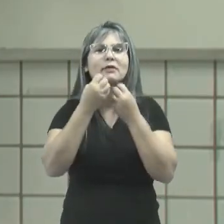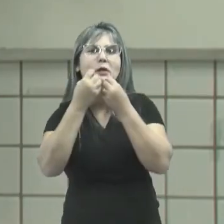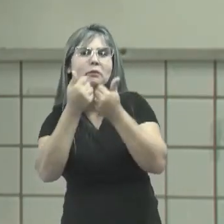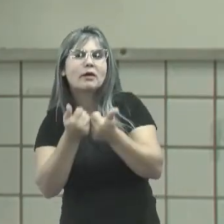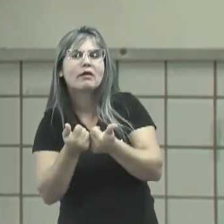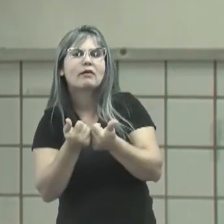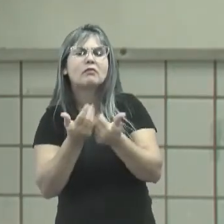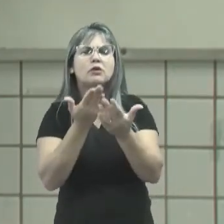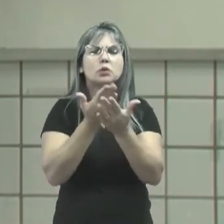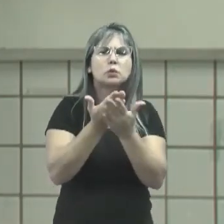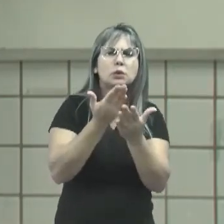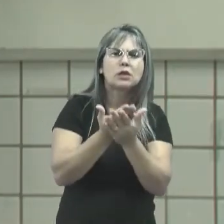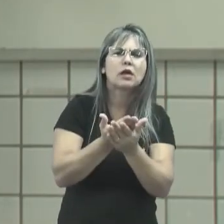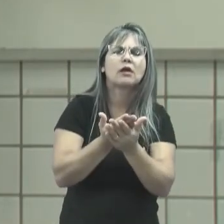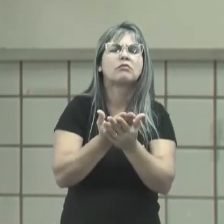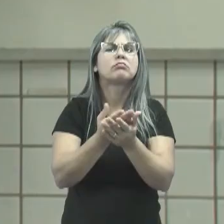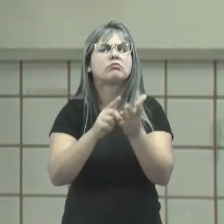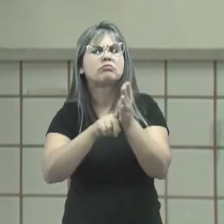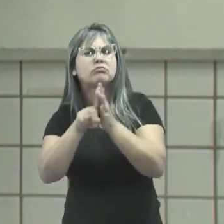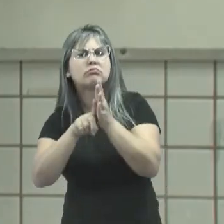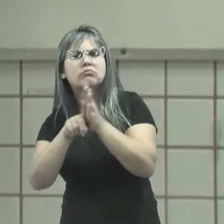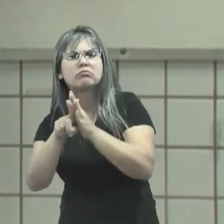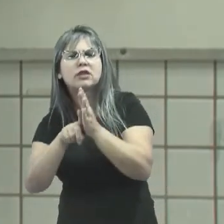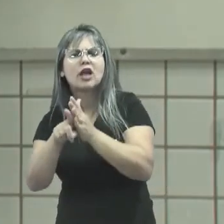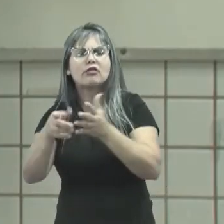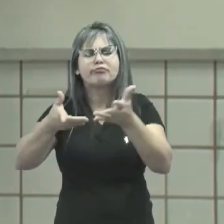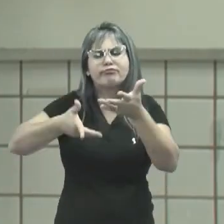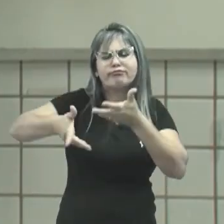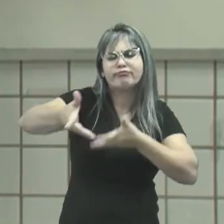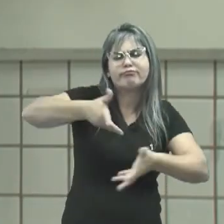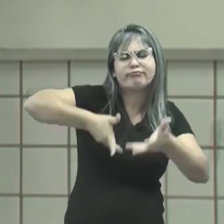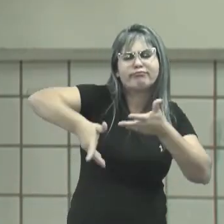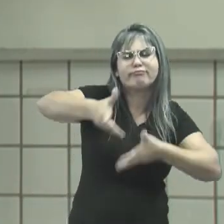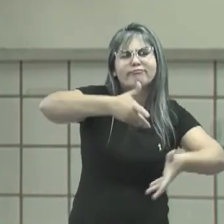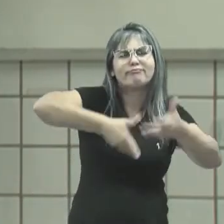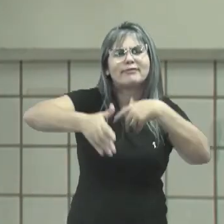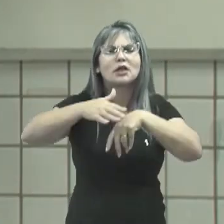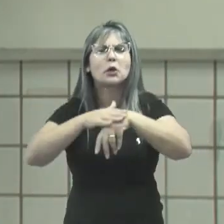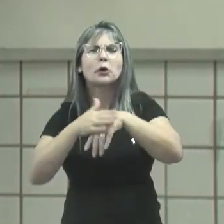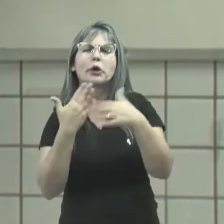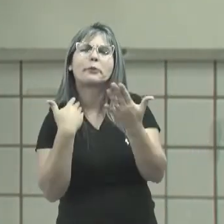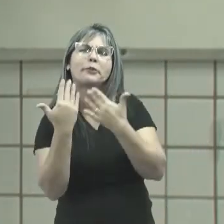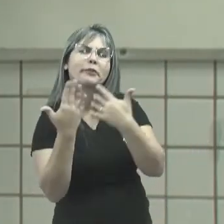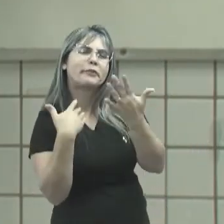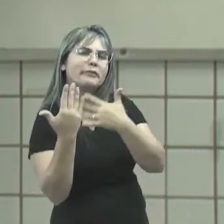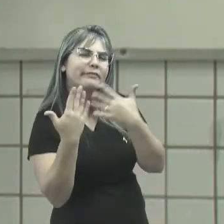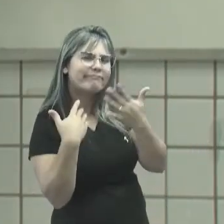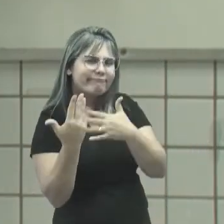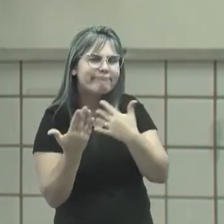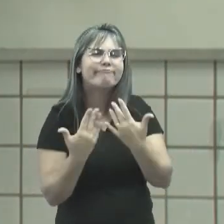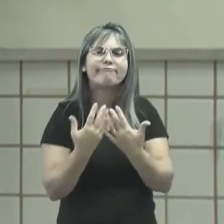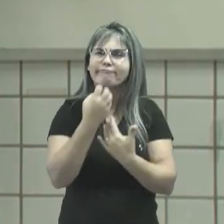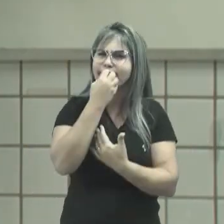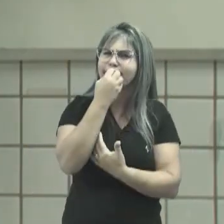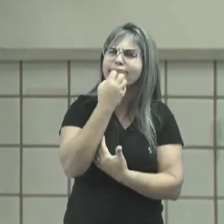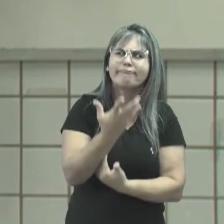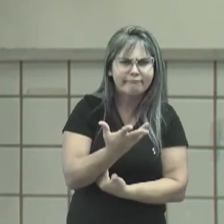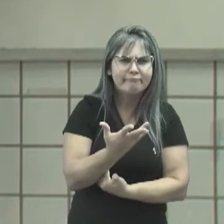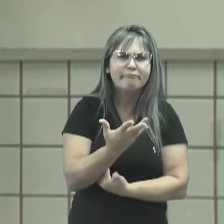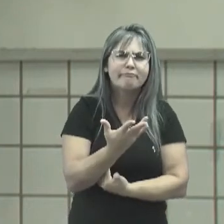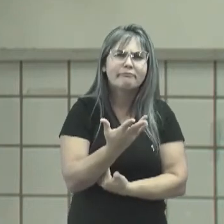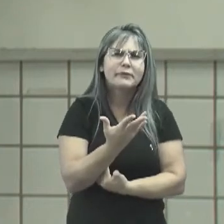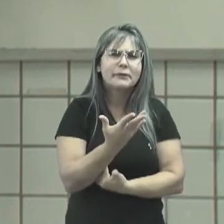substituir essa interação necessária social. Viu? Temos que utilizar a internet para que você possa cada vez mais interagir